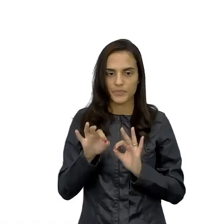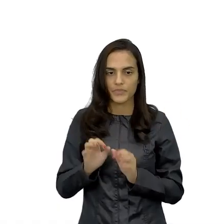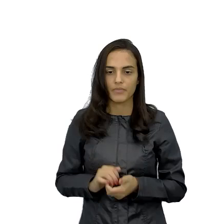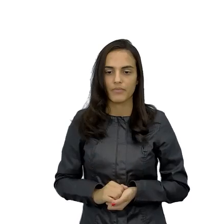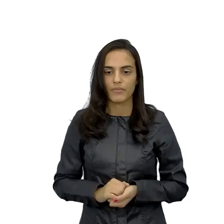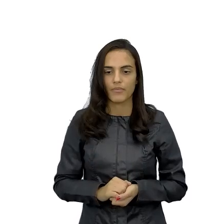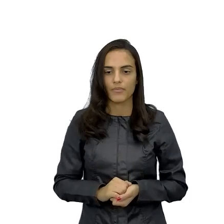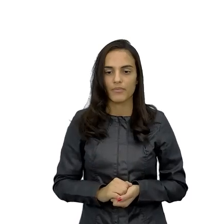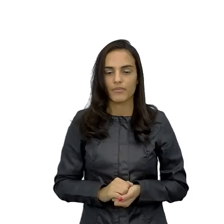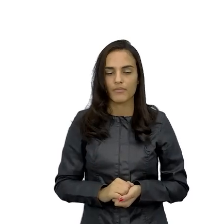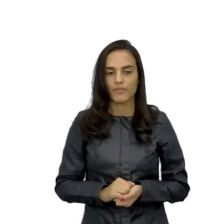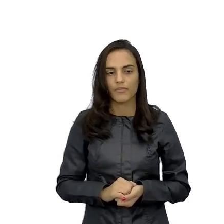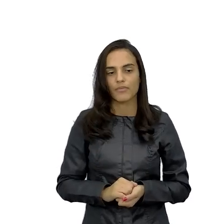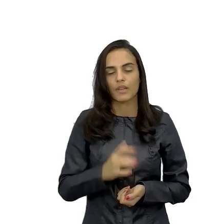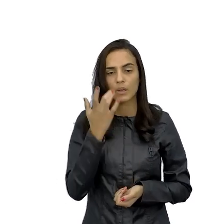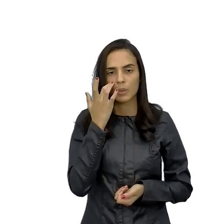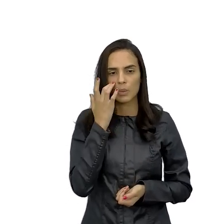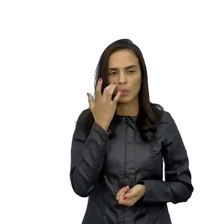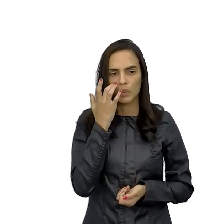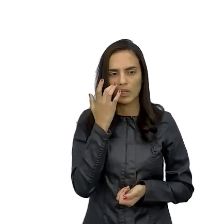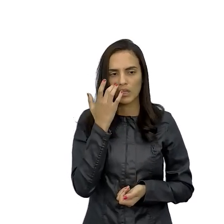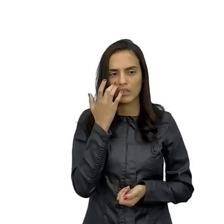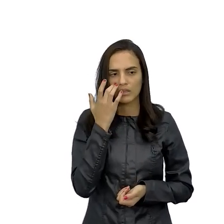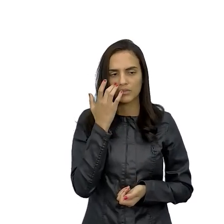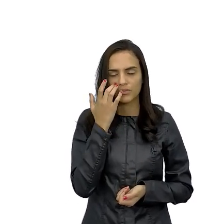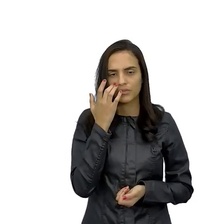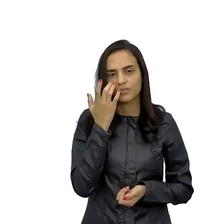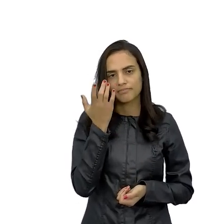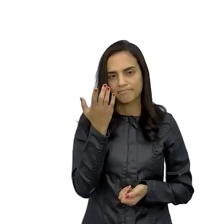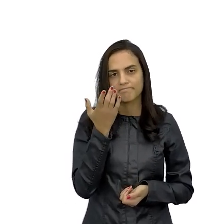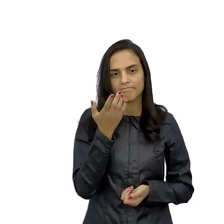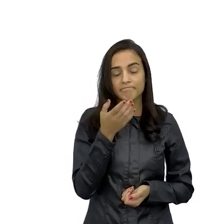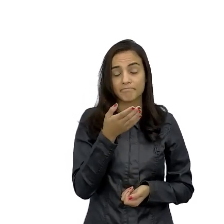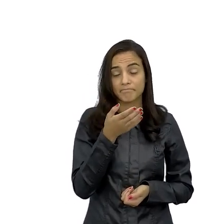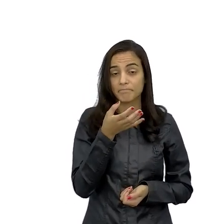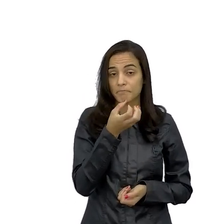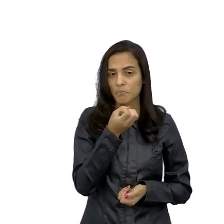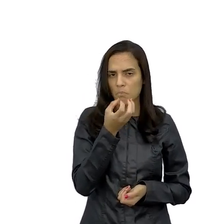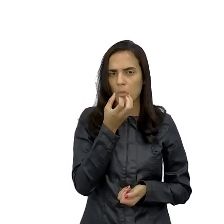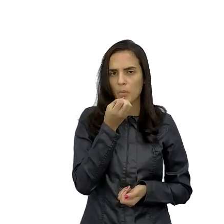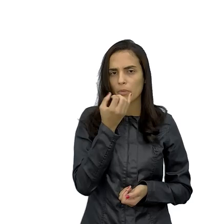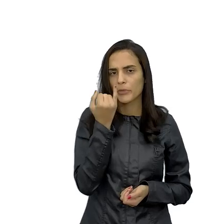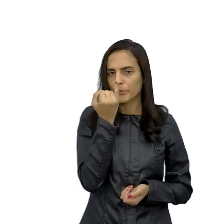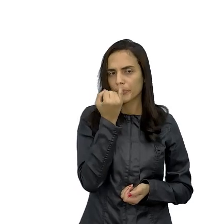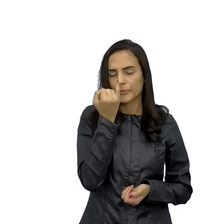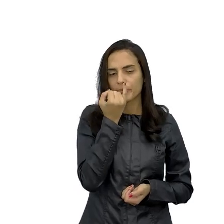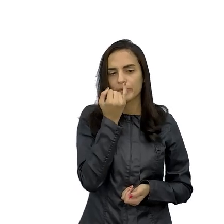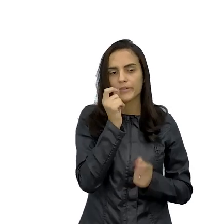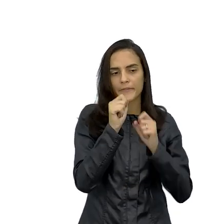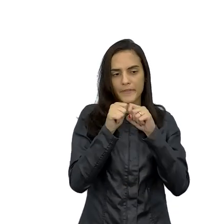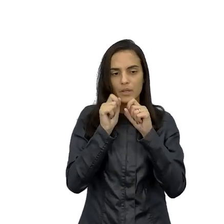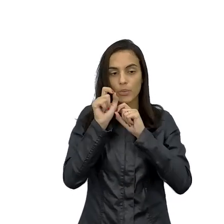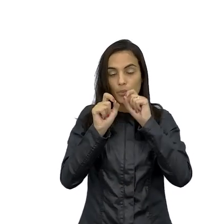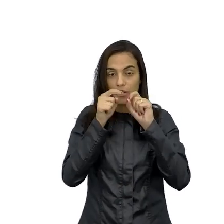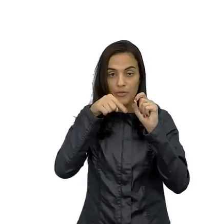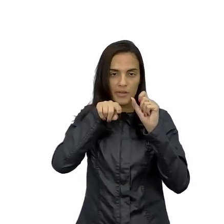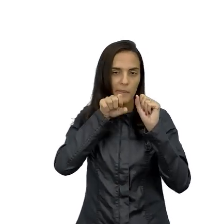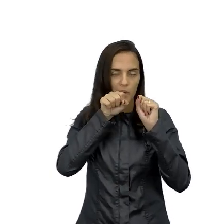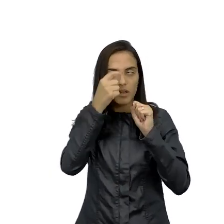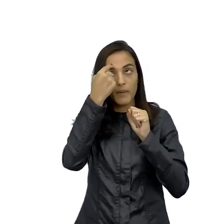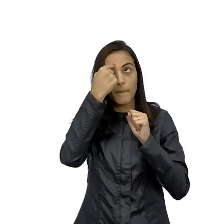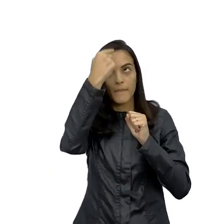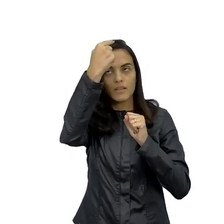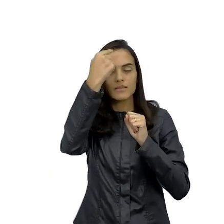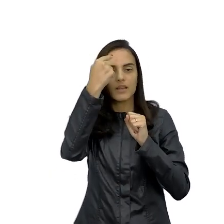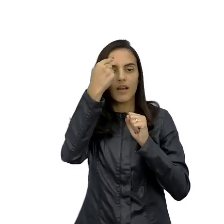planejamento. Acho que uma coisa bem bacana que foi feito foi a gente poder pensar